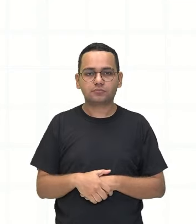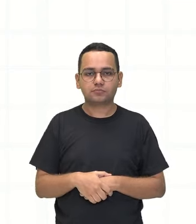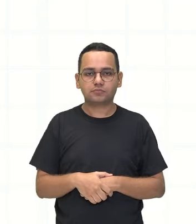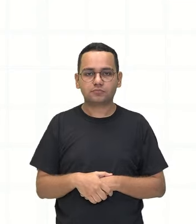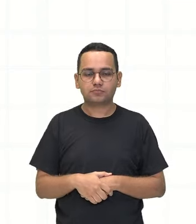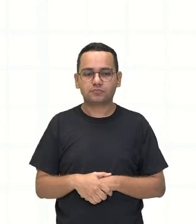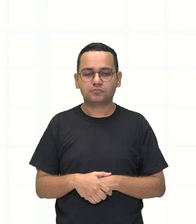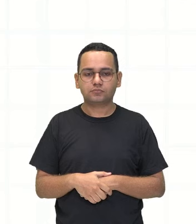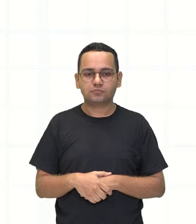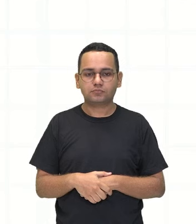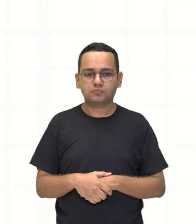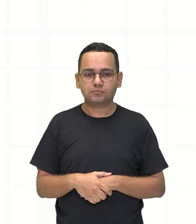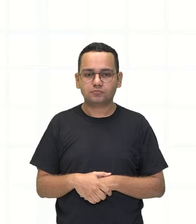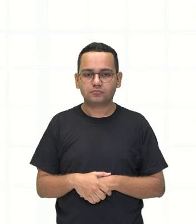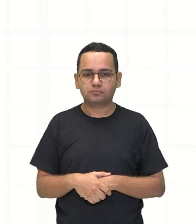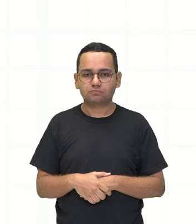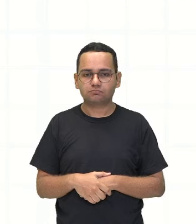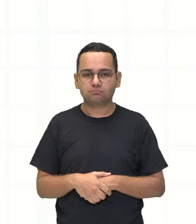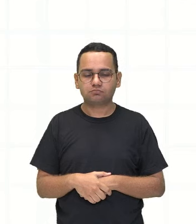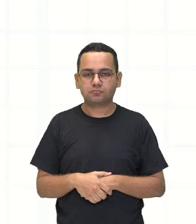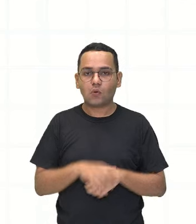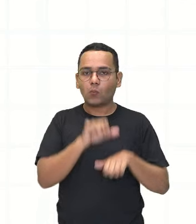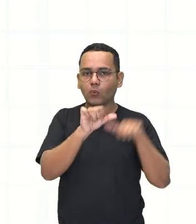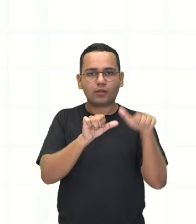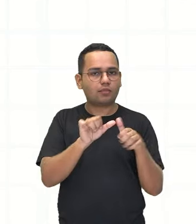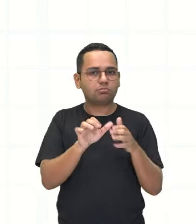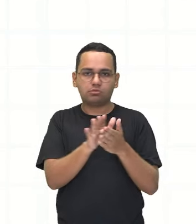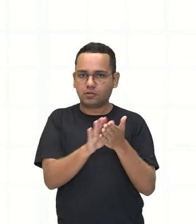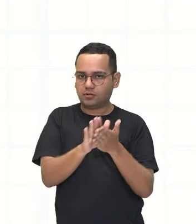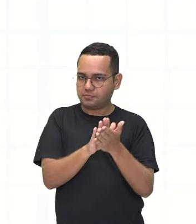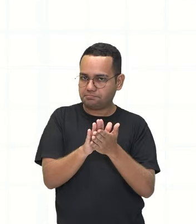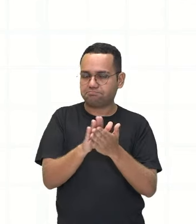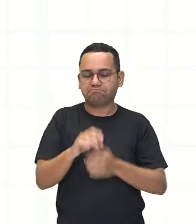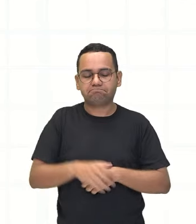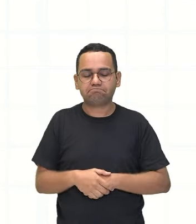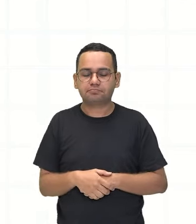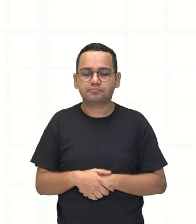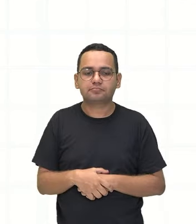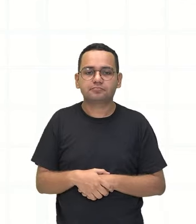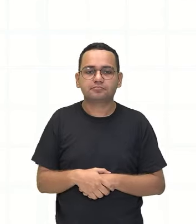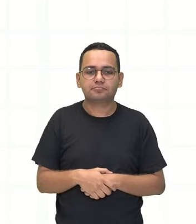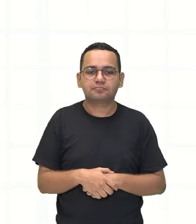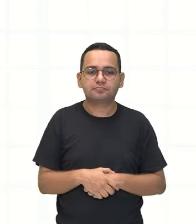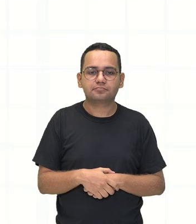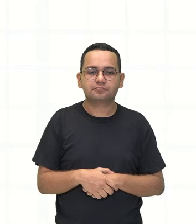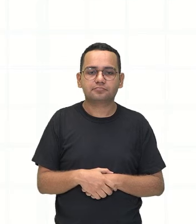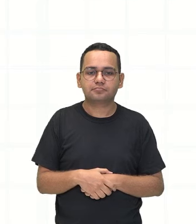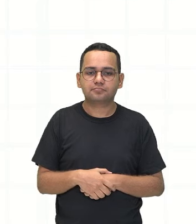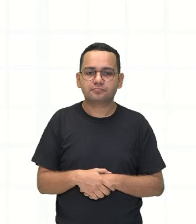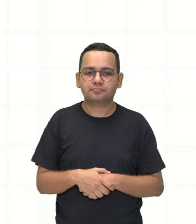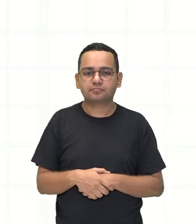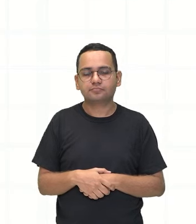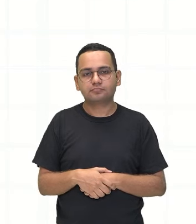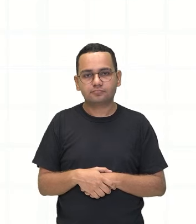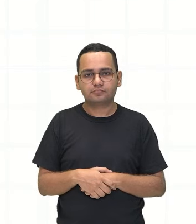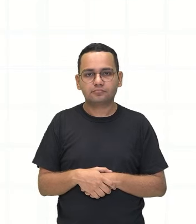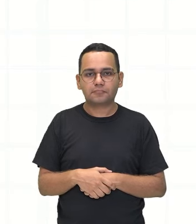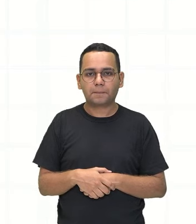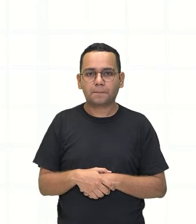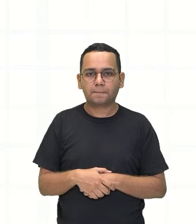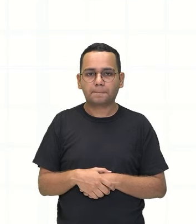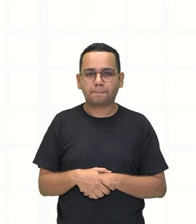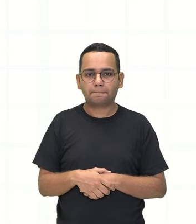Ele também não vai mudar, tá? Vai ser sempre a criança,